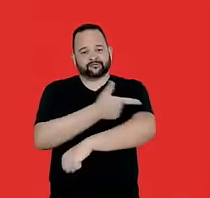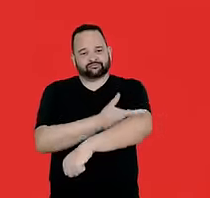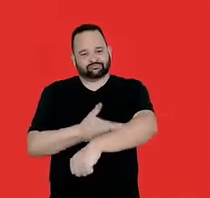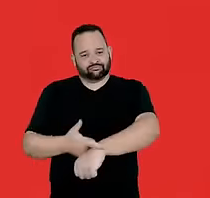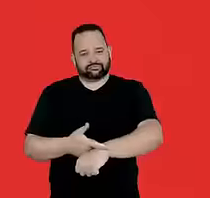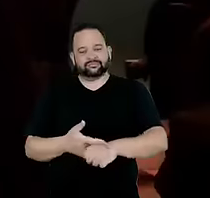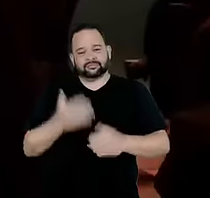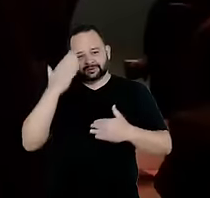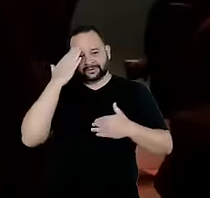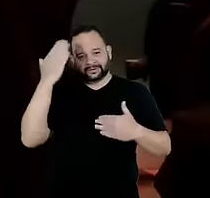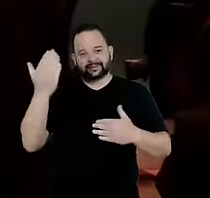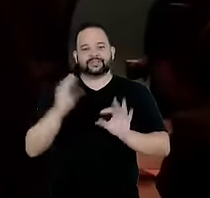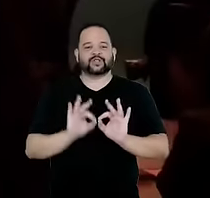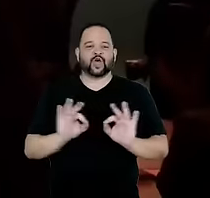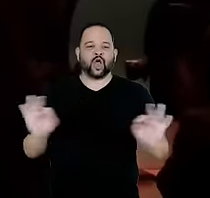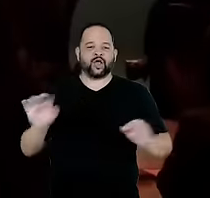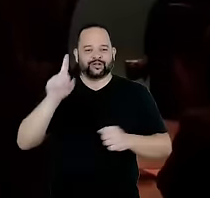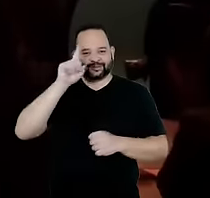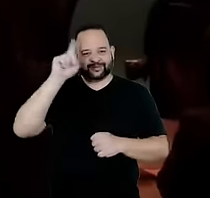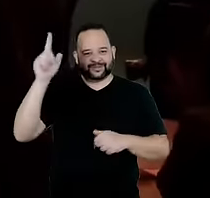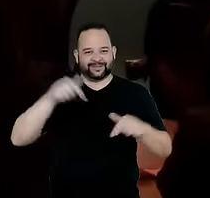de trabalho muito obrigado